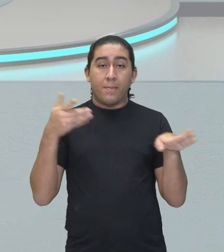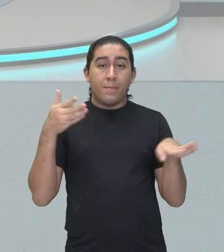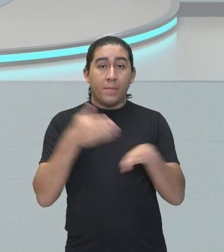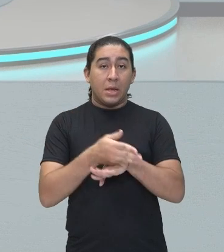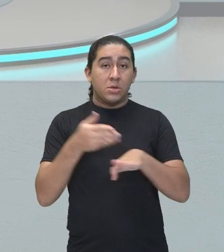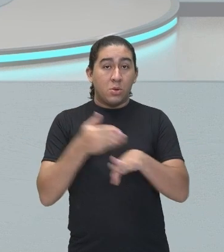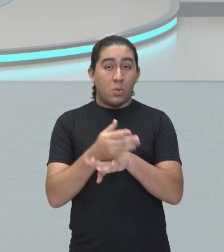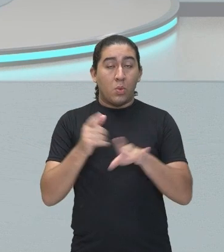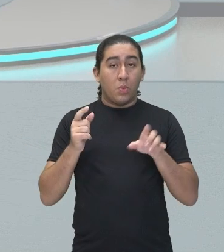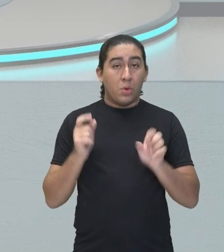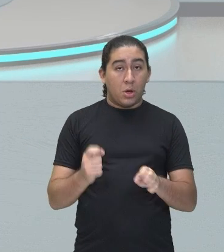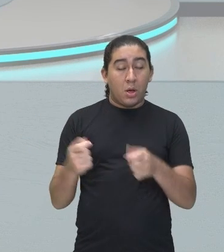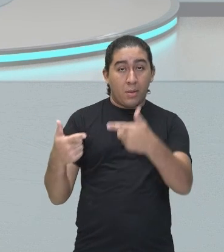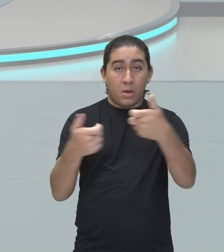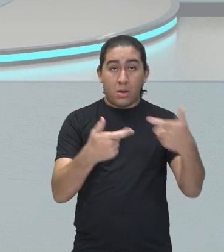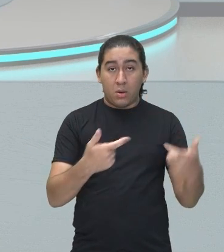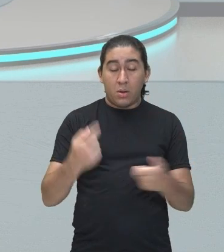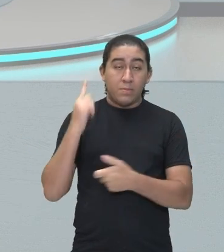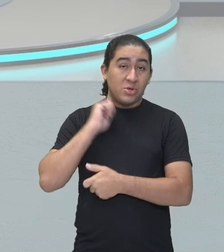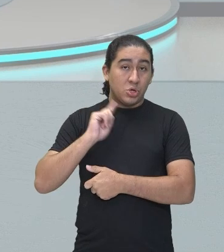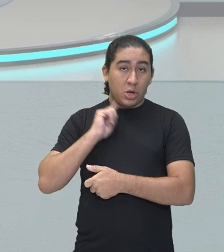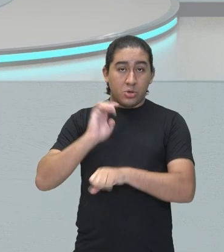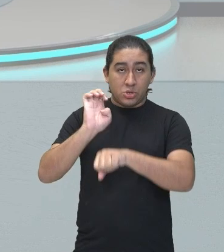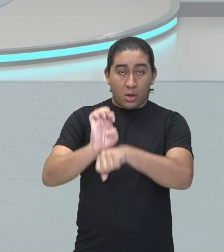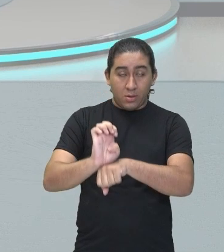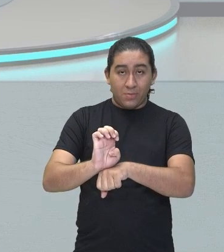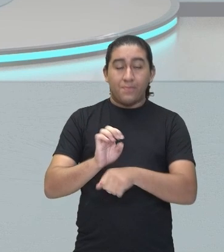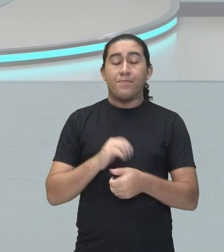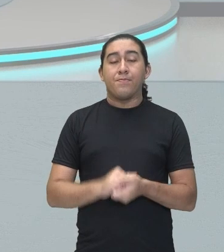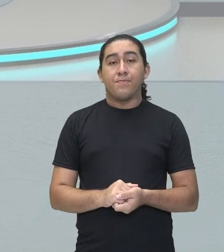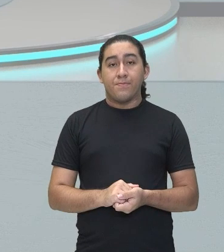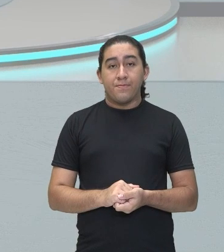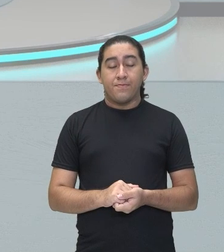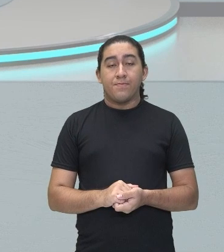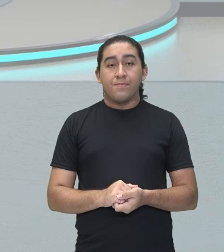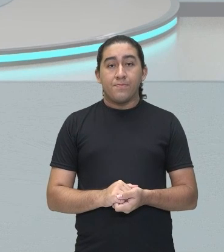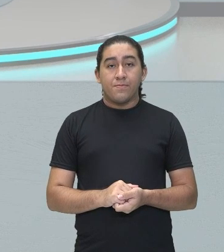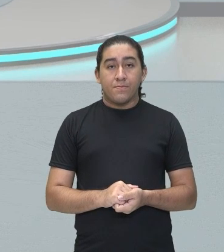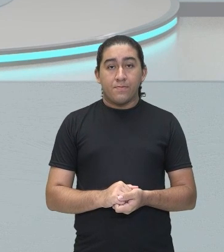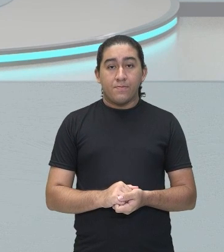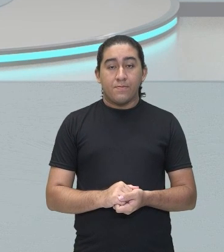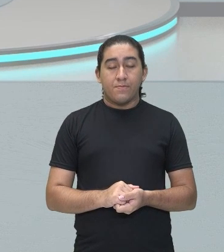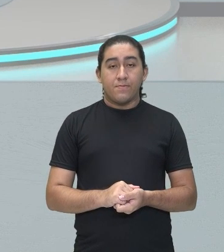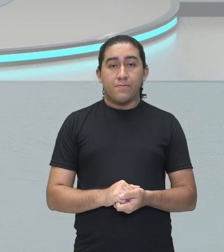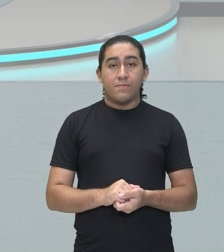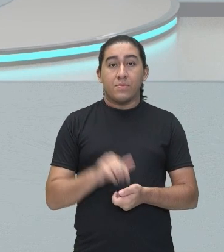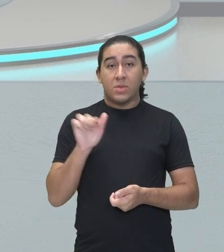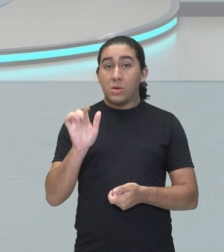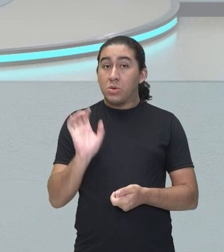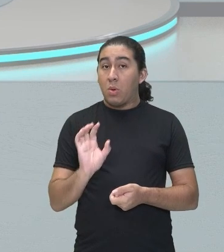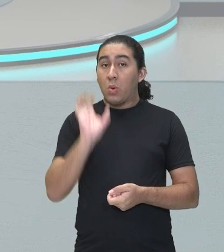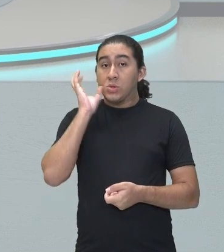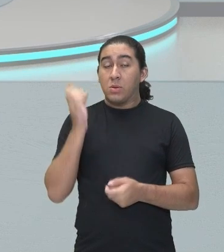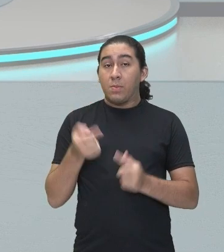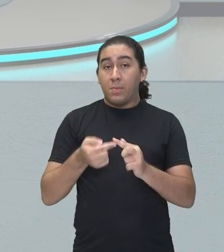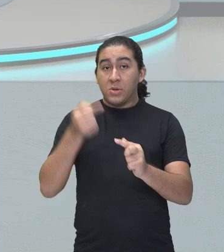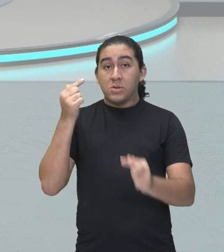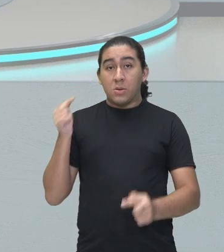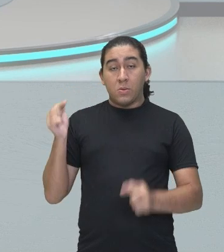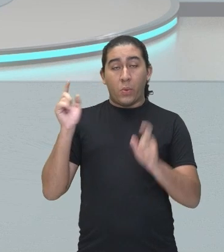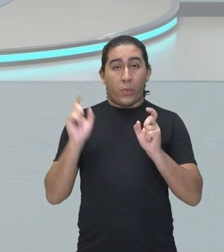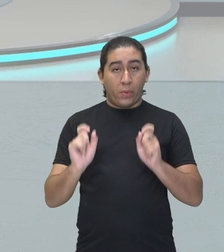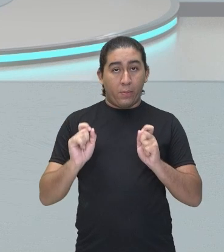da Inconfidência Mineira. Falamos sobre isso. A Inconfidência Mineira foi um movimento em que